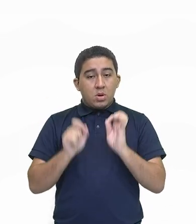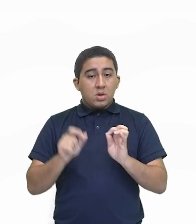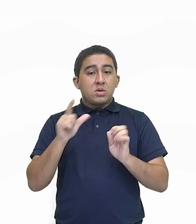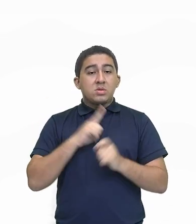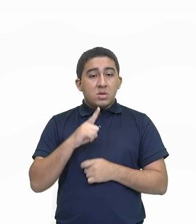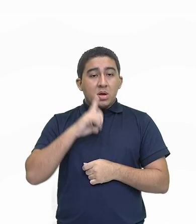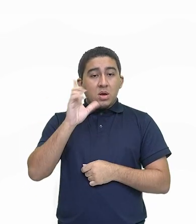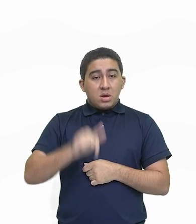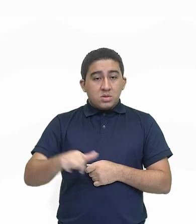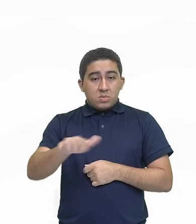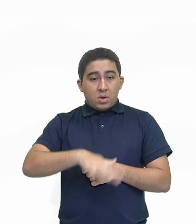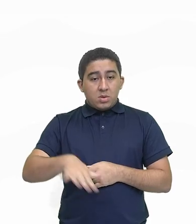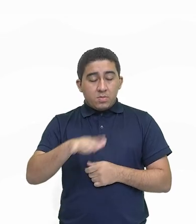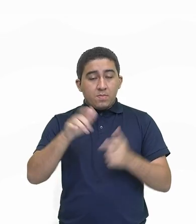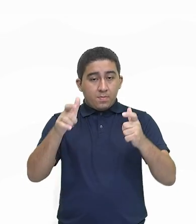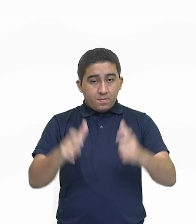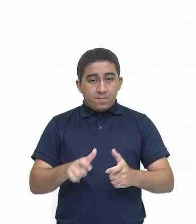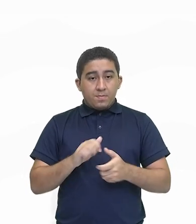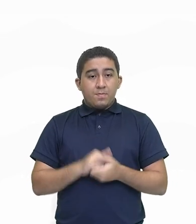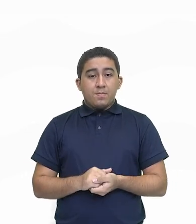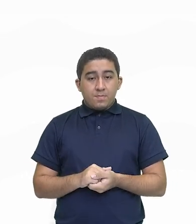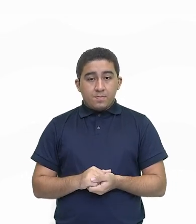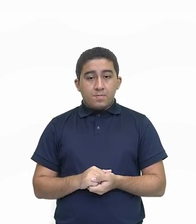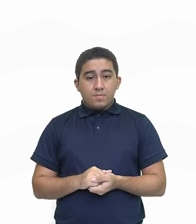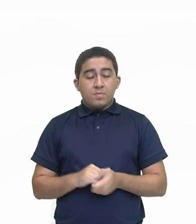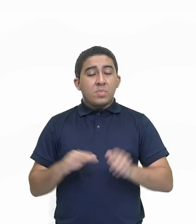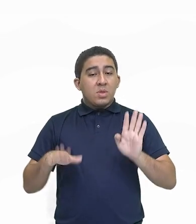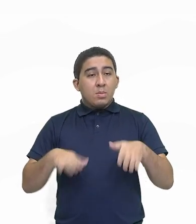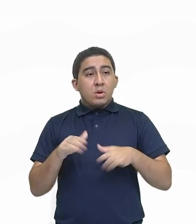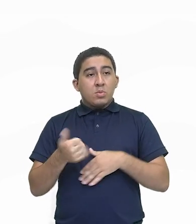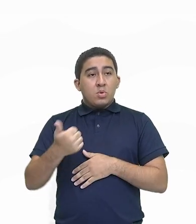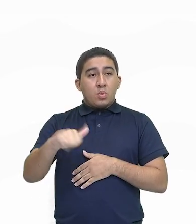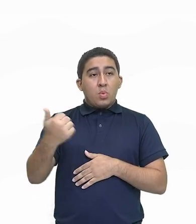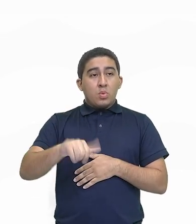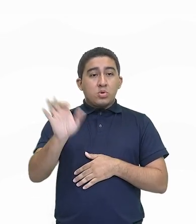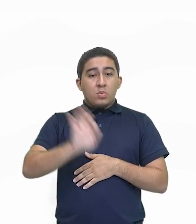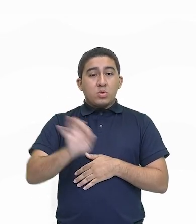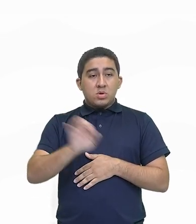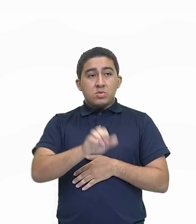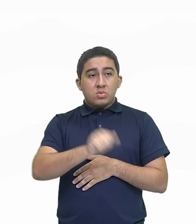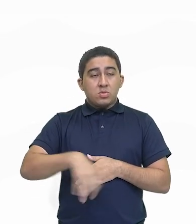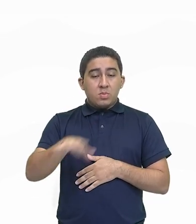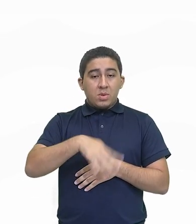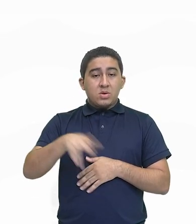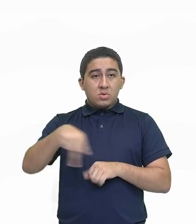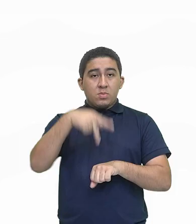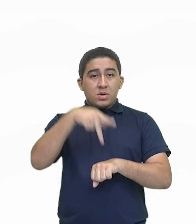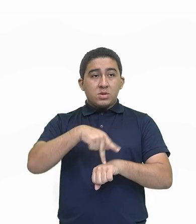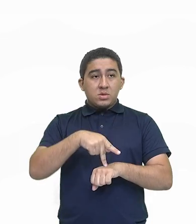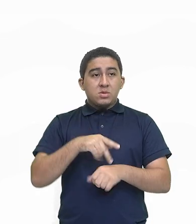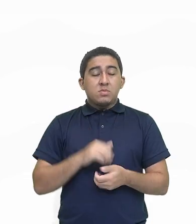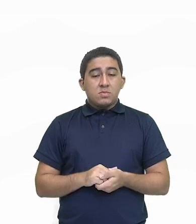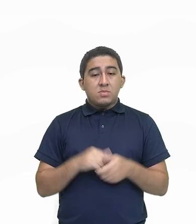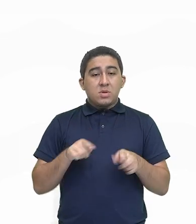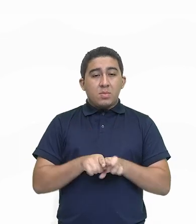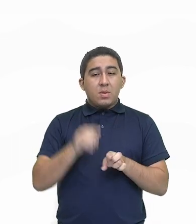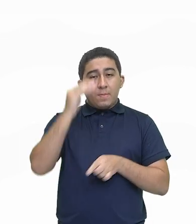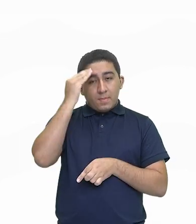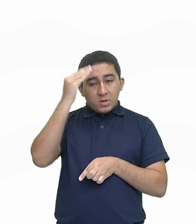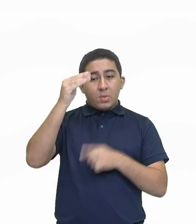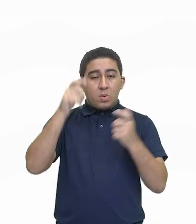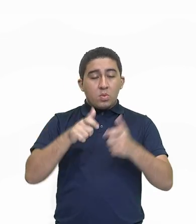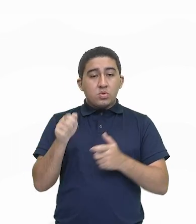da Caatinga. Ocupa aproximadamente 11% do território nacional, predominantemente